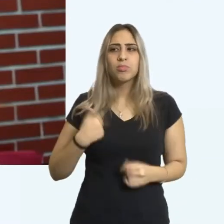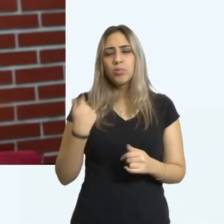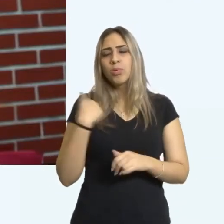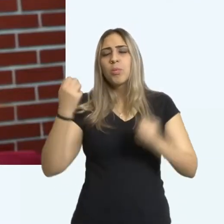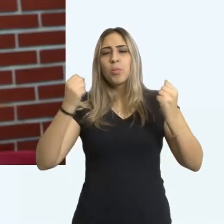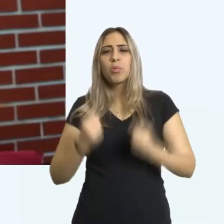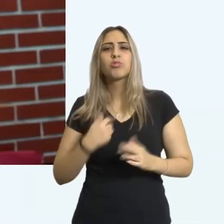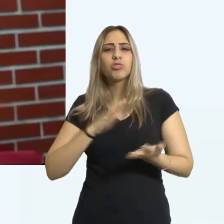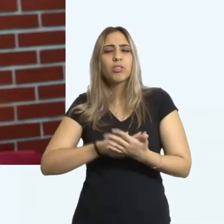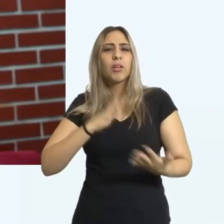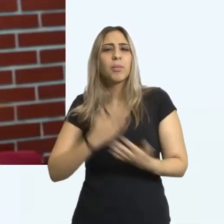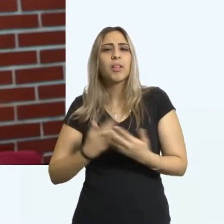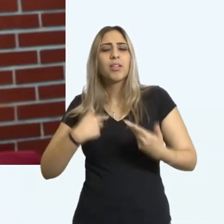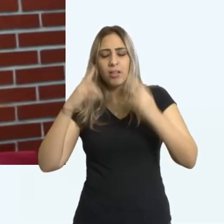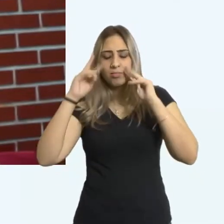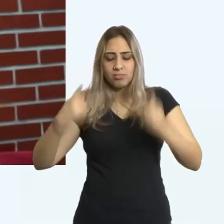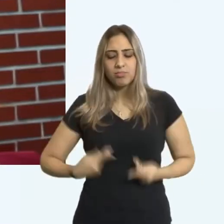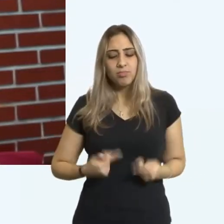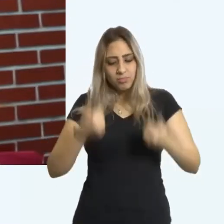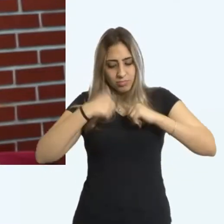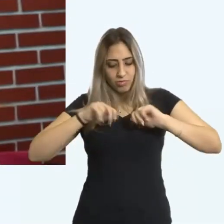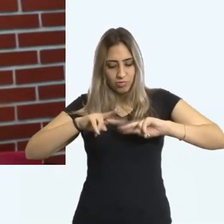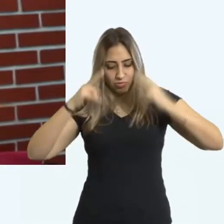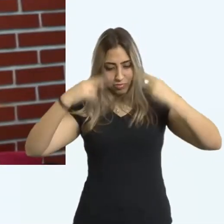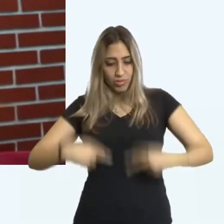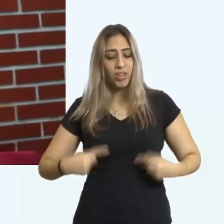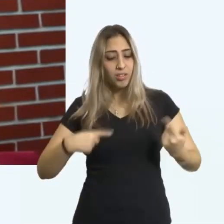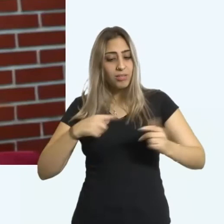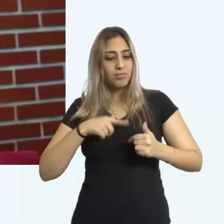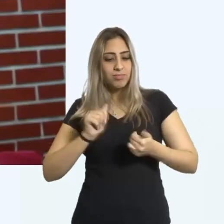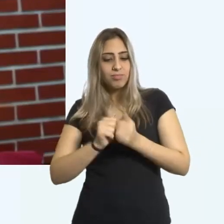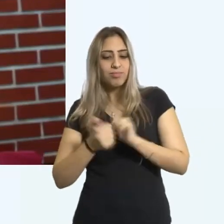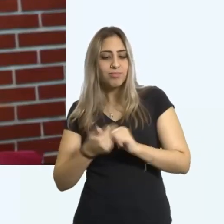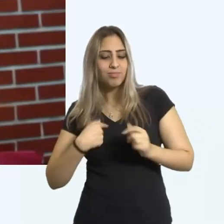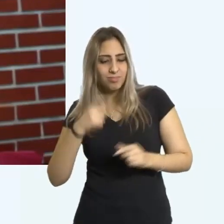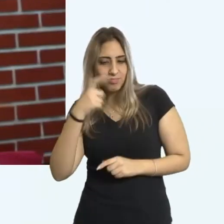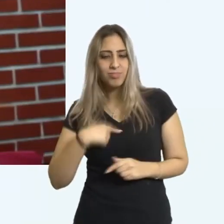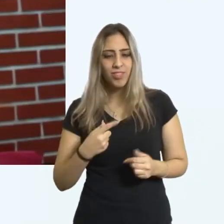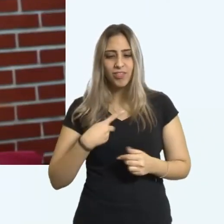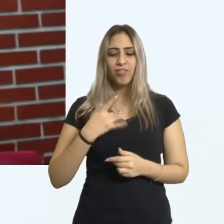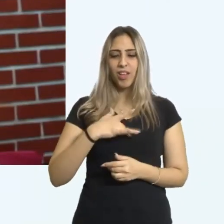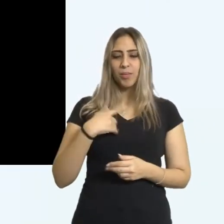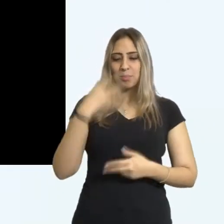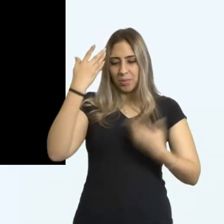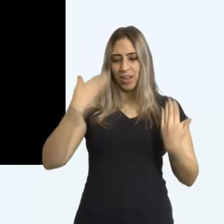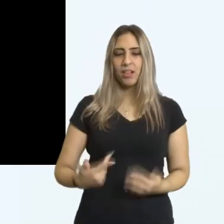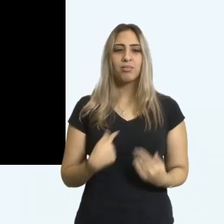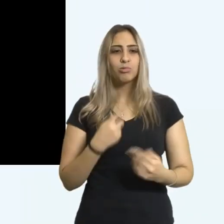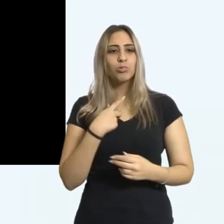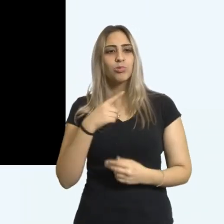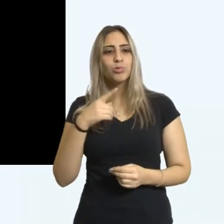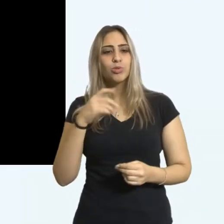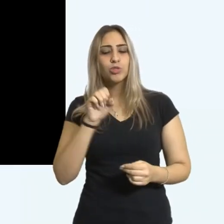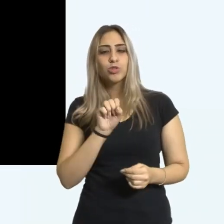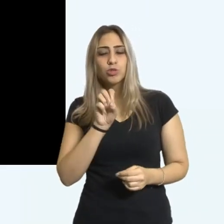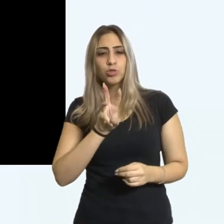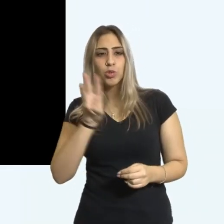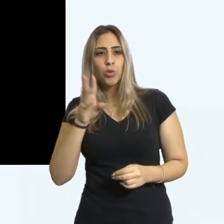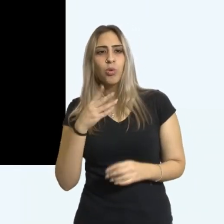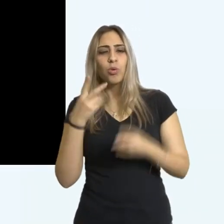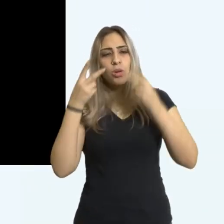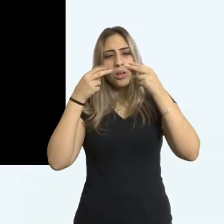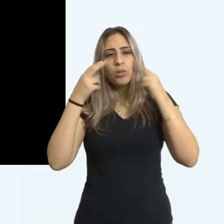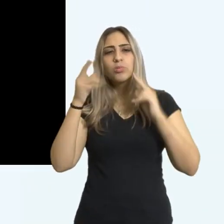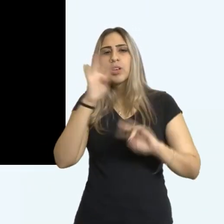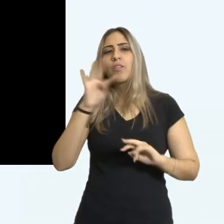quando eu pude interpretar Down E para isso assistir muito aquele show que ela fazia que chama o show índia que ela